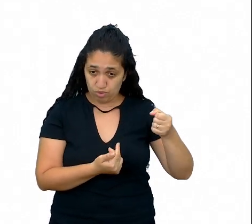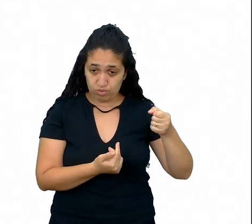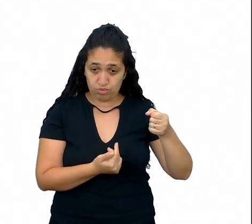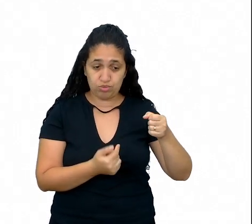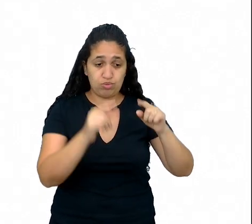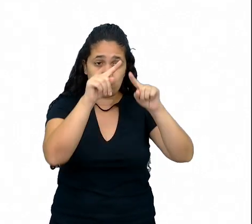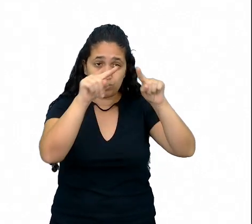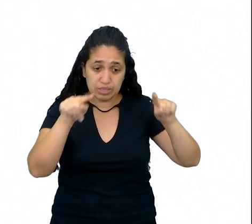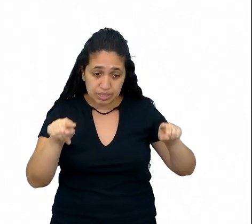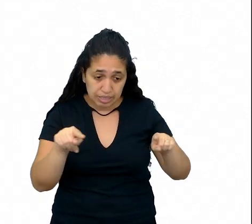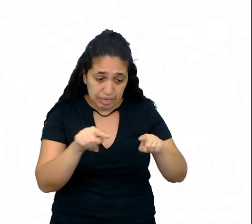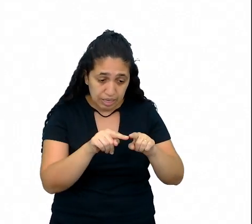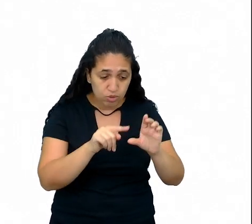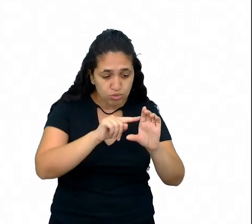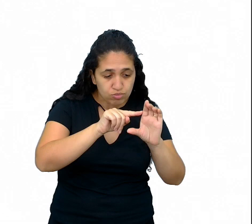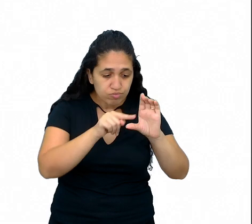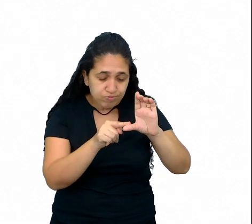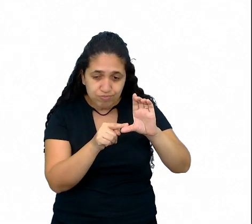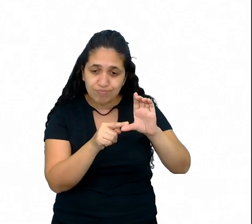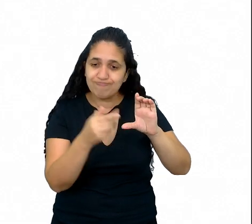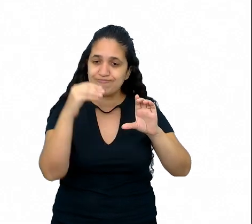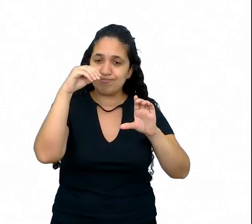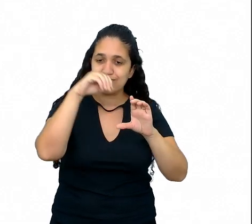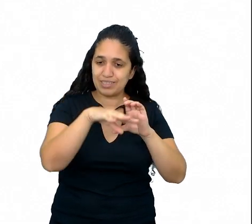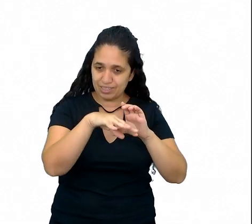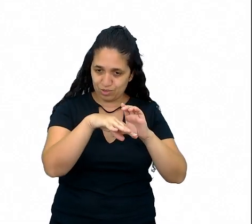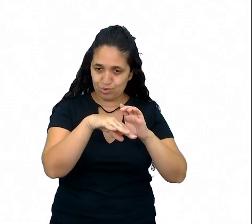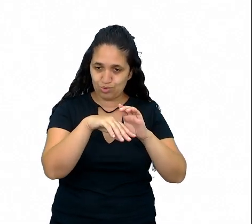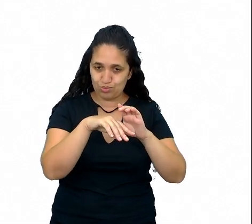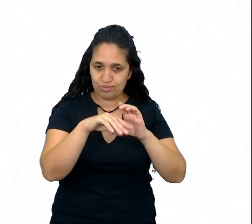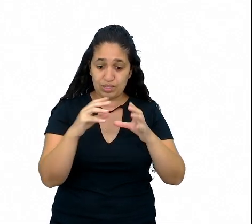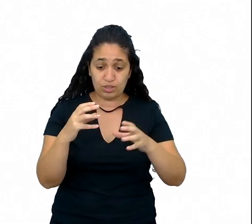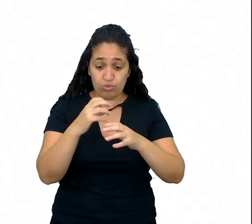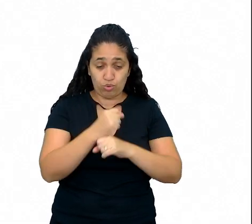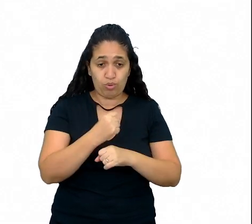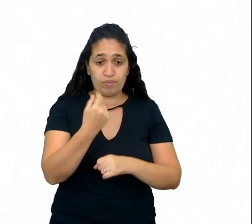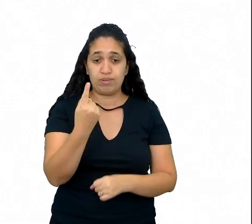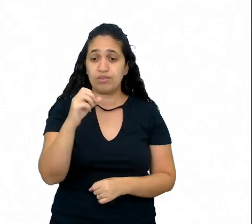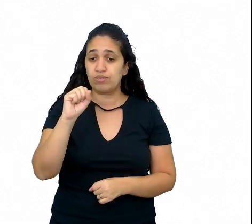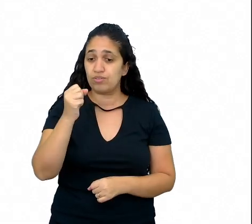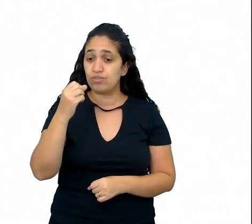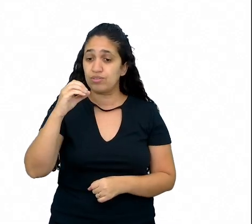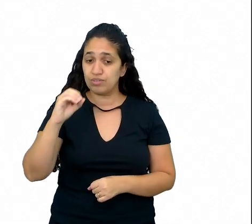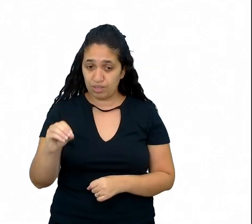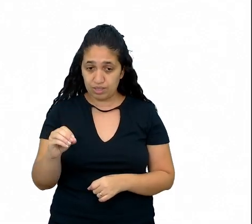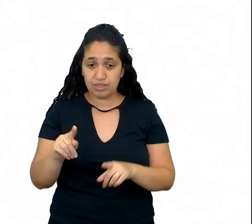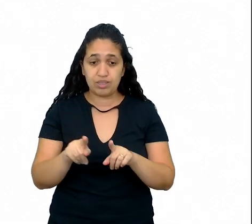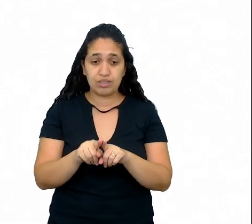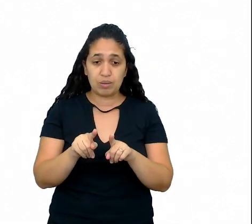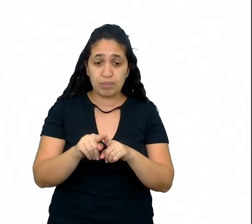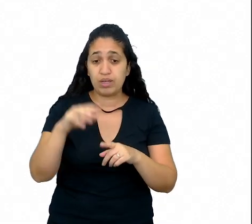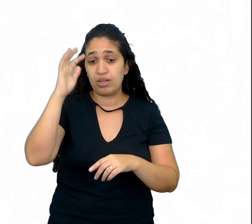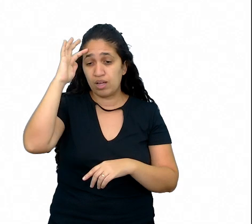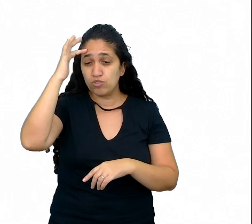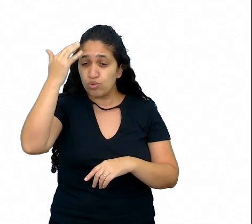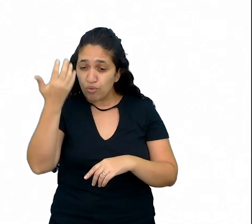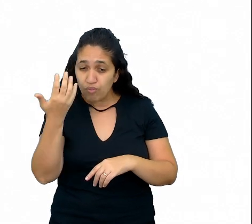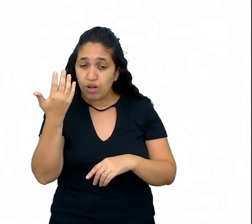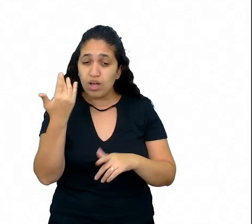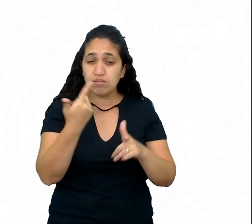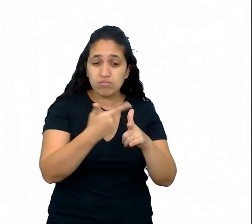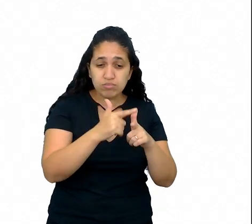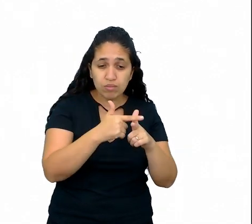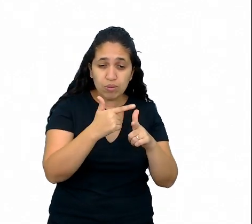triângulo, reconhecer que a soma dos ângulos internos é 180 e resolver a situação problema utilizando a propriedade de soma dos